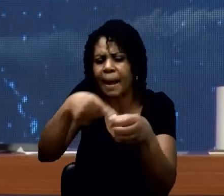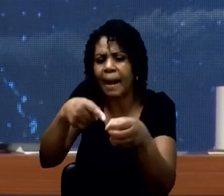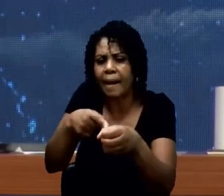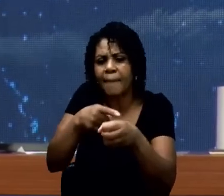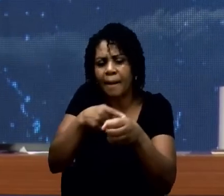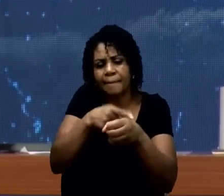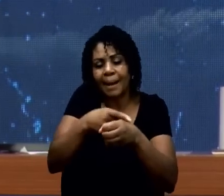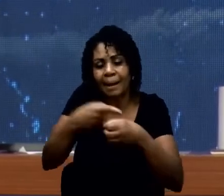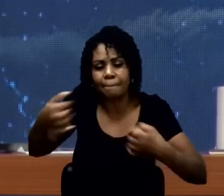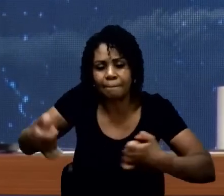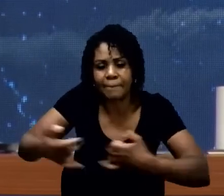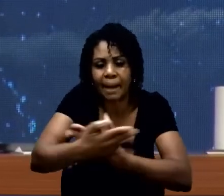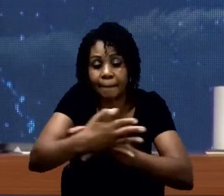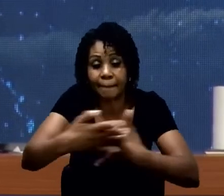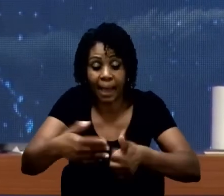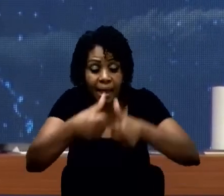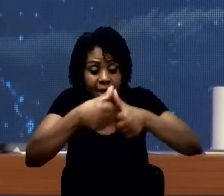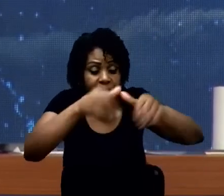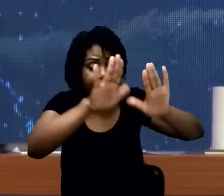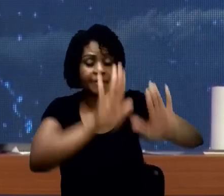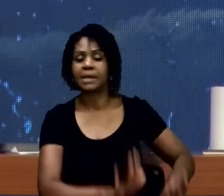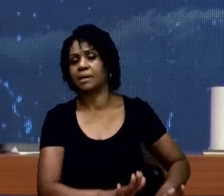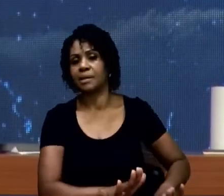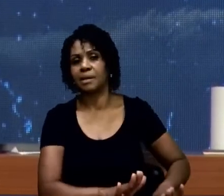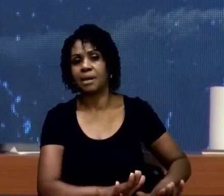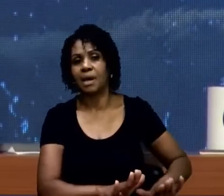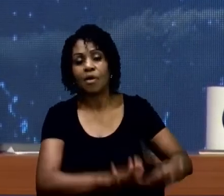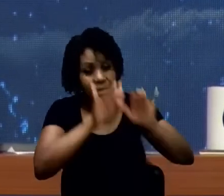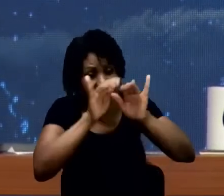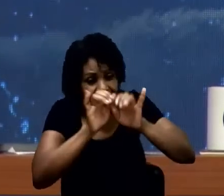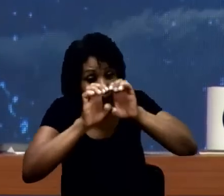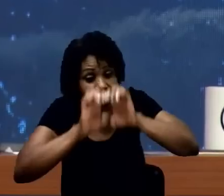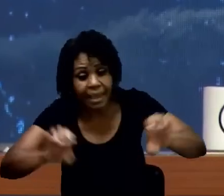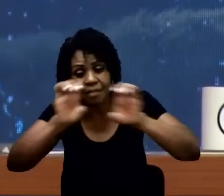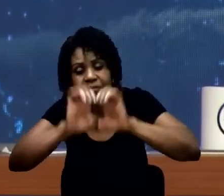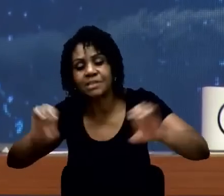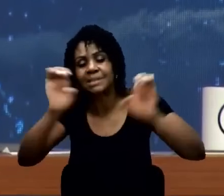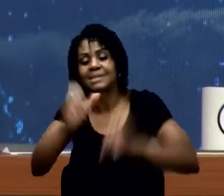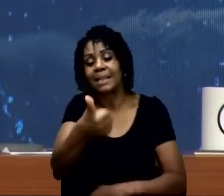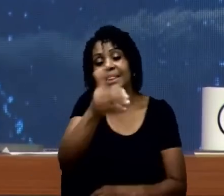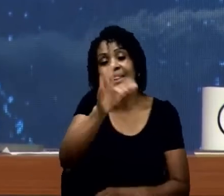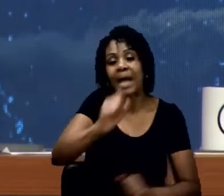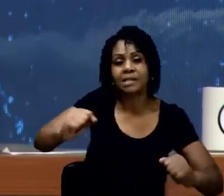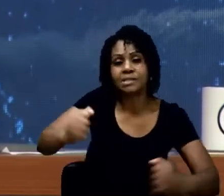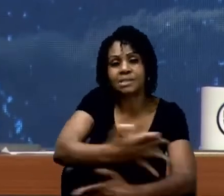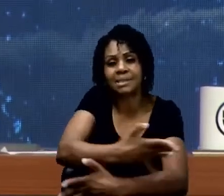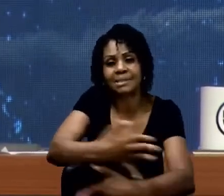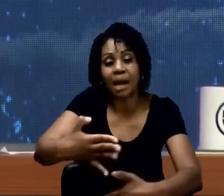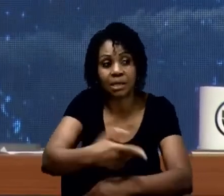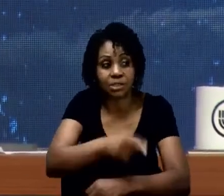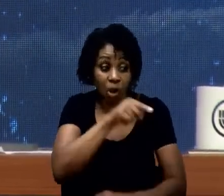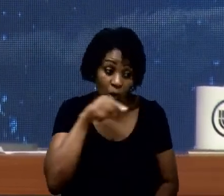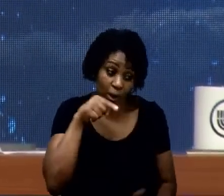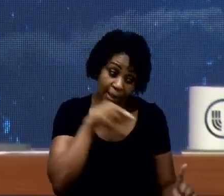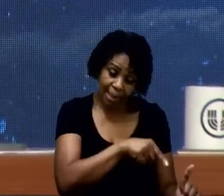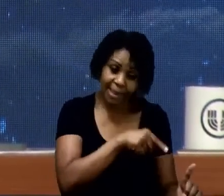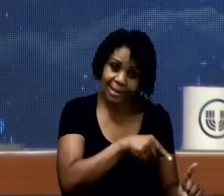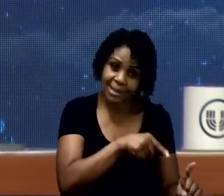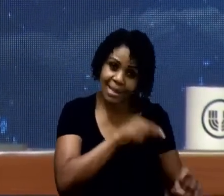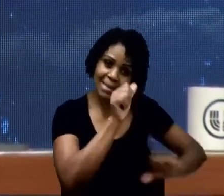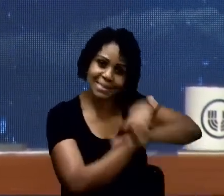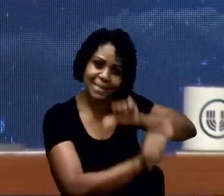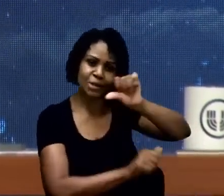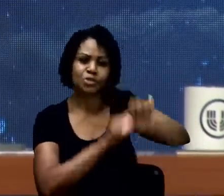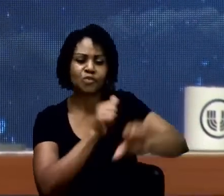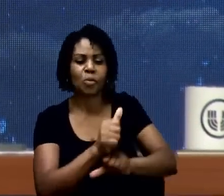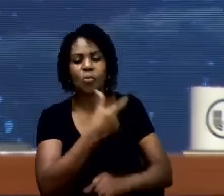Fica aqui. Porque você vai falar. Para dez cidades. Este homem se tornou. O maior